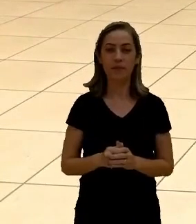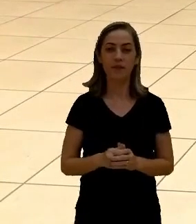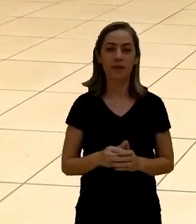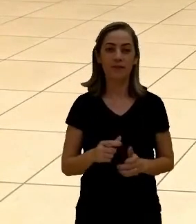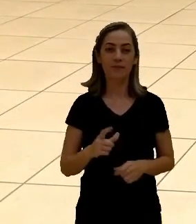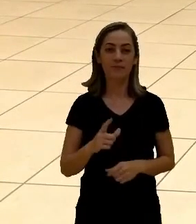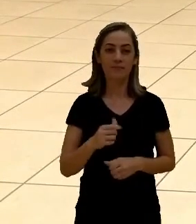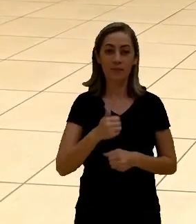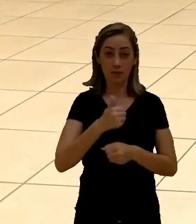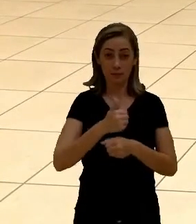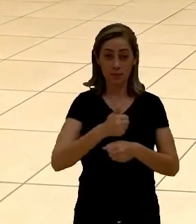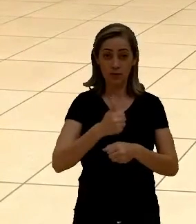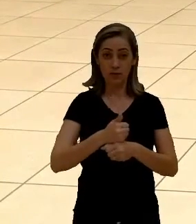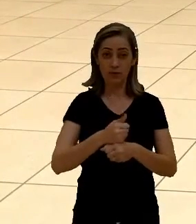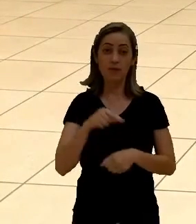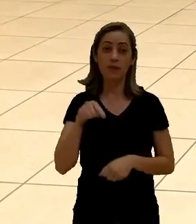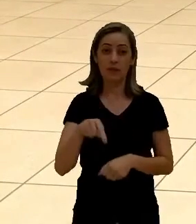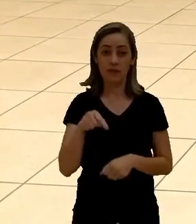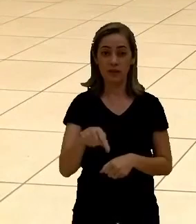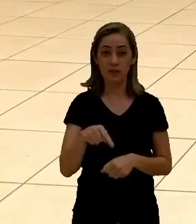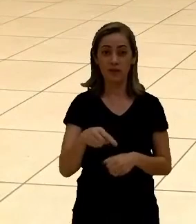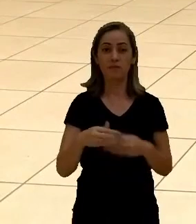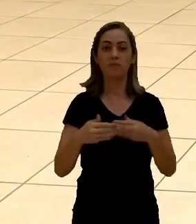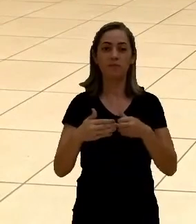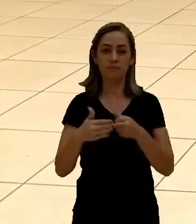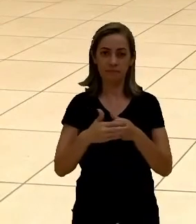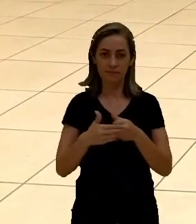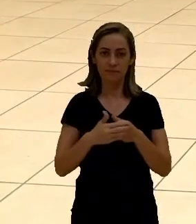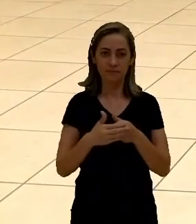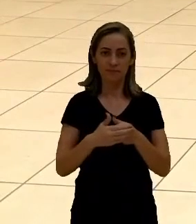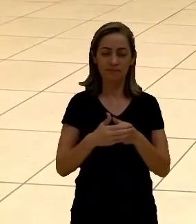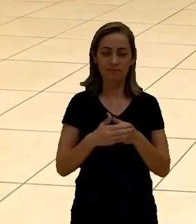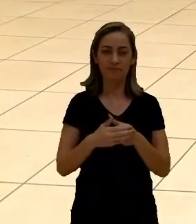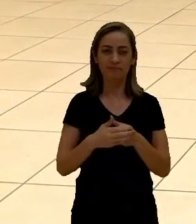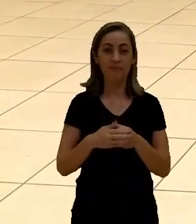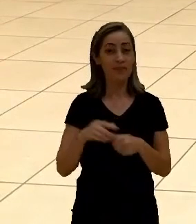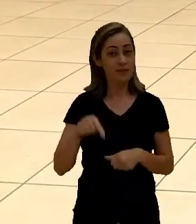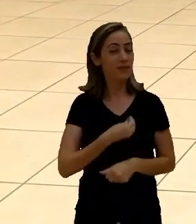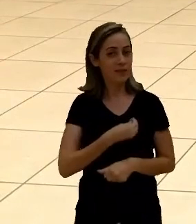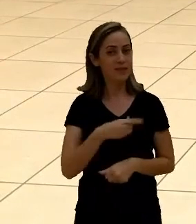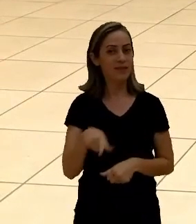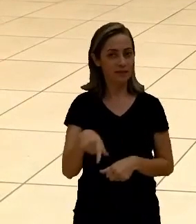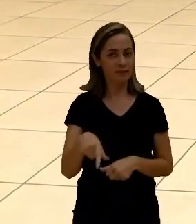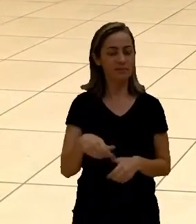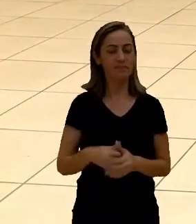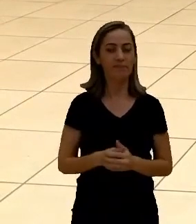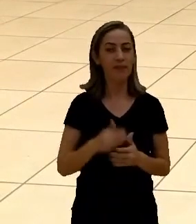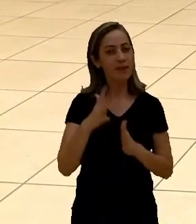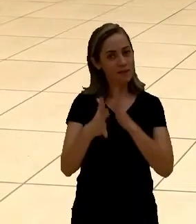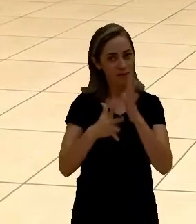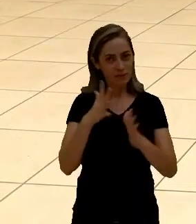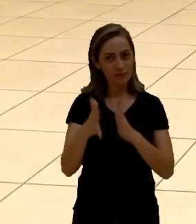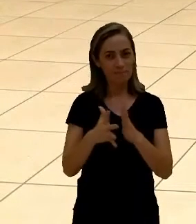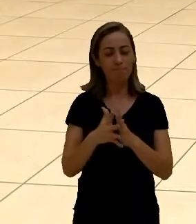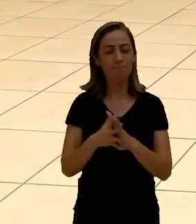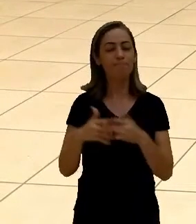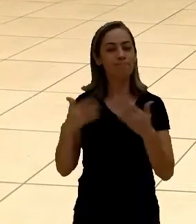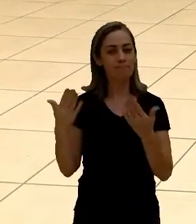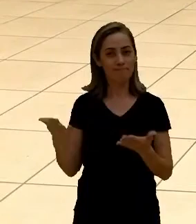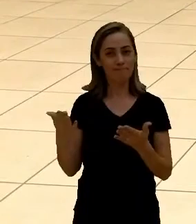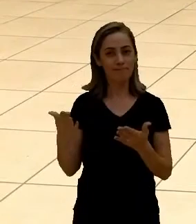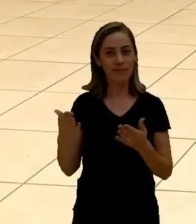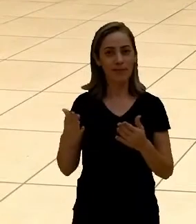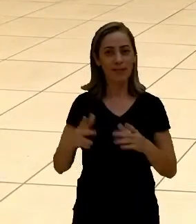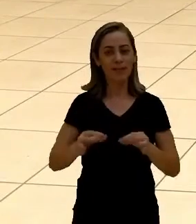uns dias atrás aqui né numa outra Live Dom peruzo esteve aqui com vocês conversando e é a ele que eu sirvo